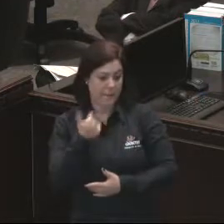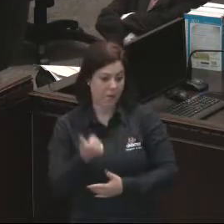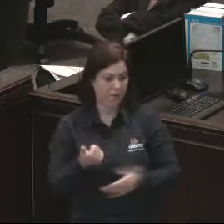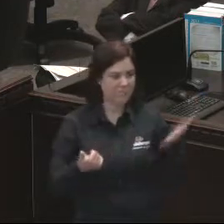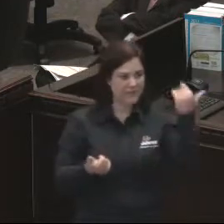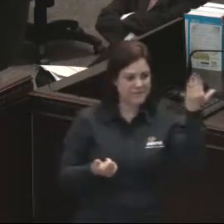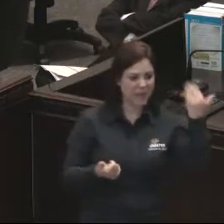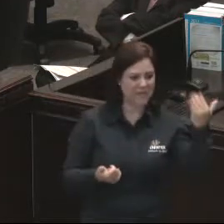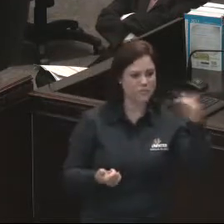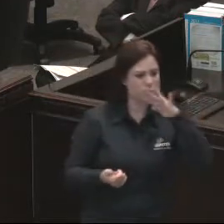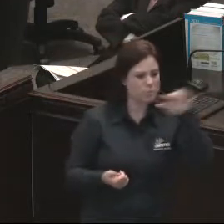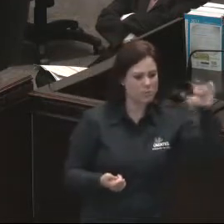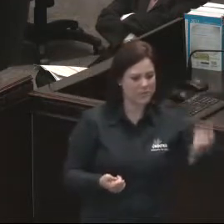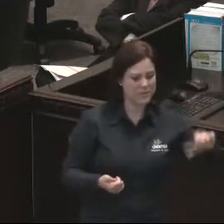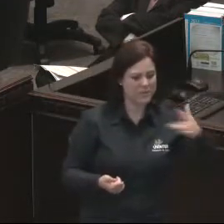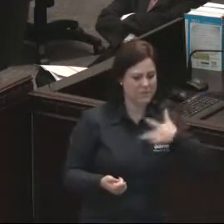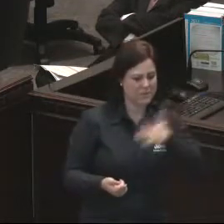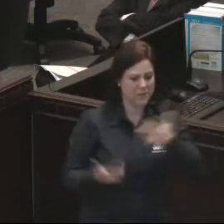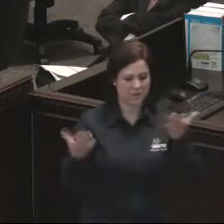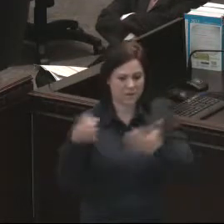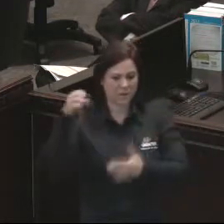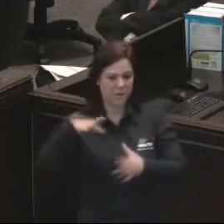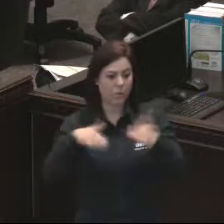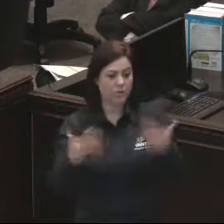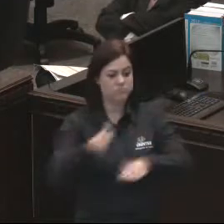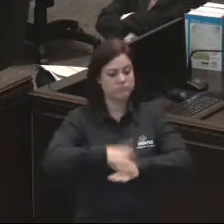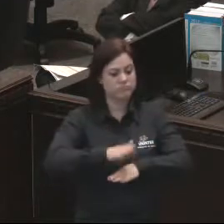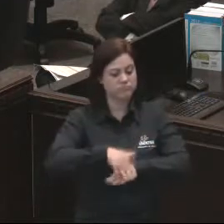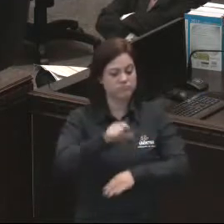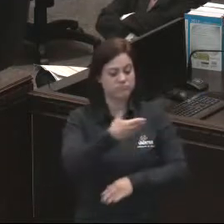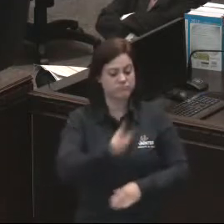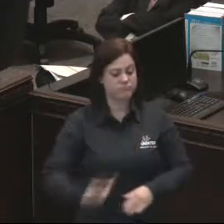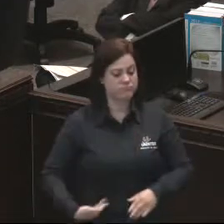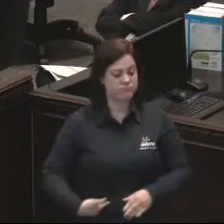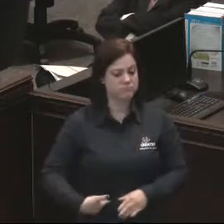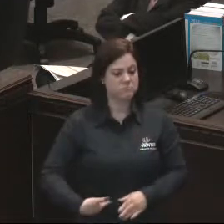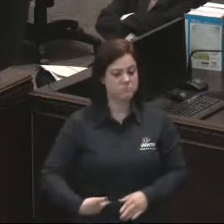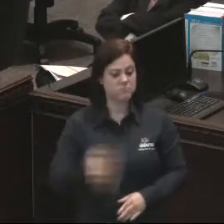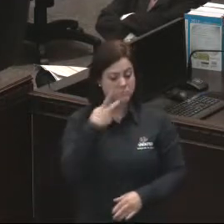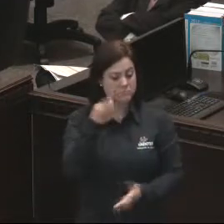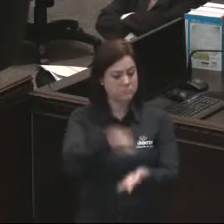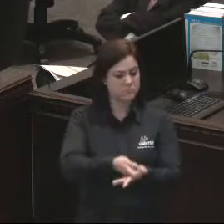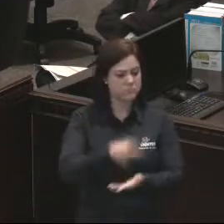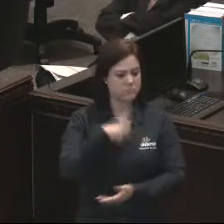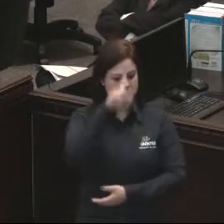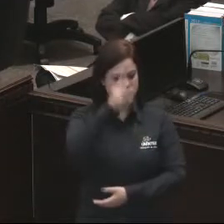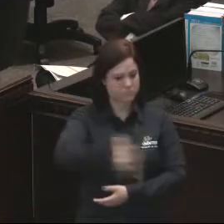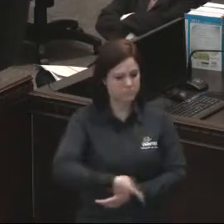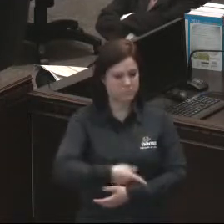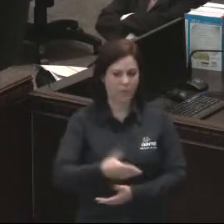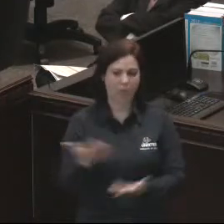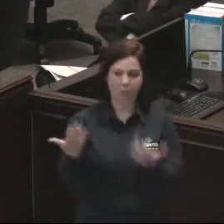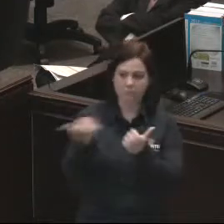partir de uma tomada de decisão governamental, você não tem a opção, né? Você tem que consumir aquele tipo de lâmpada